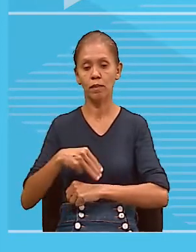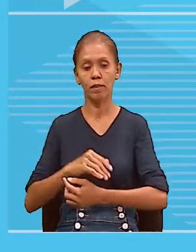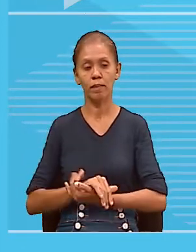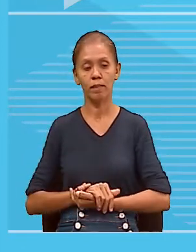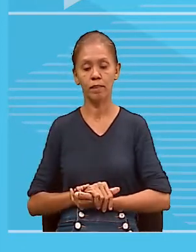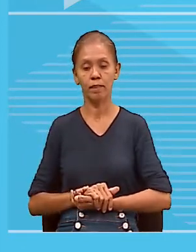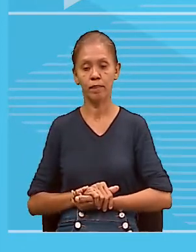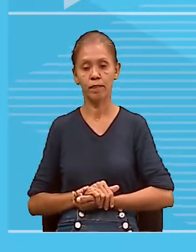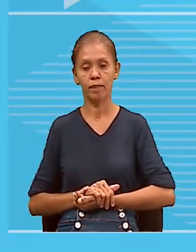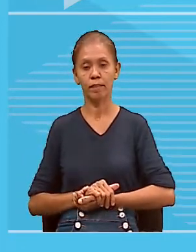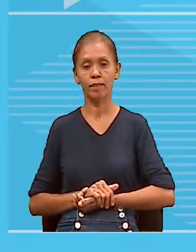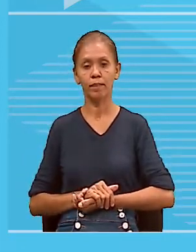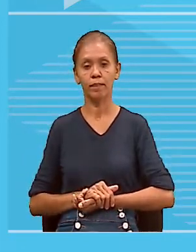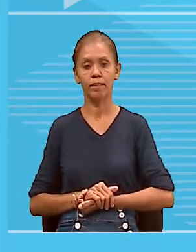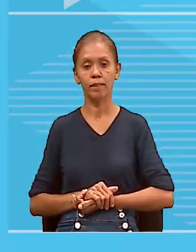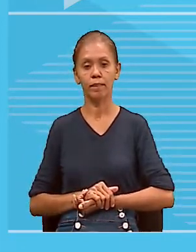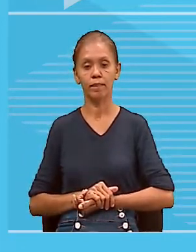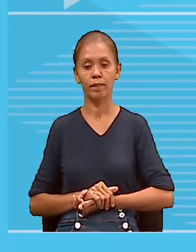realzinho